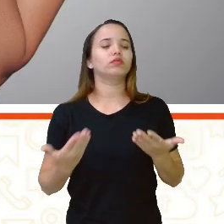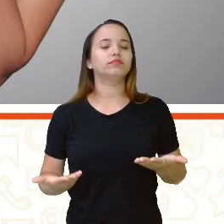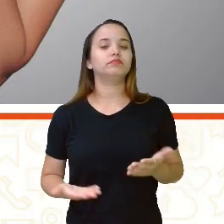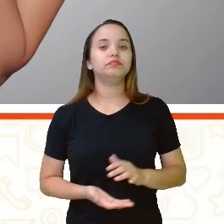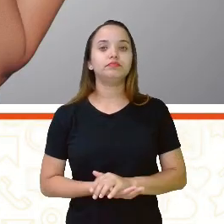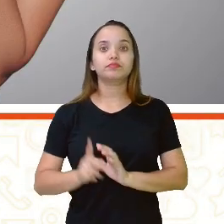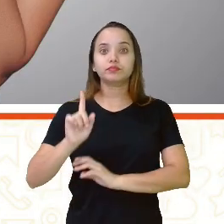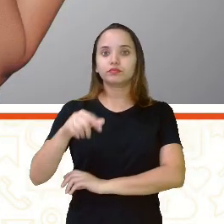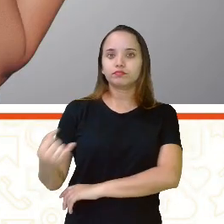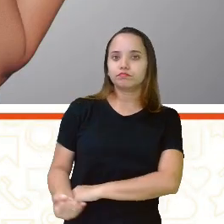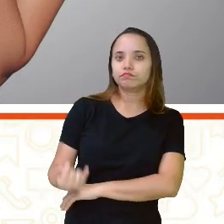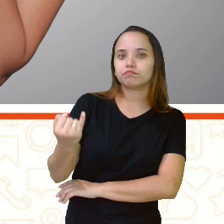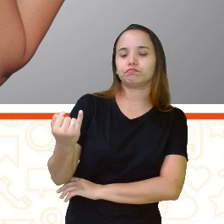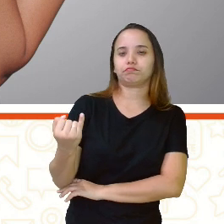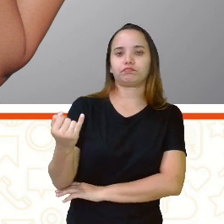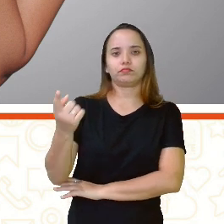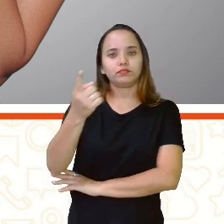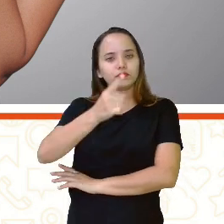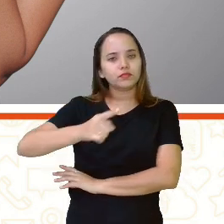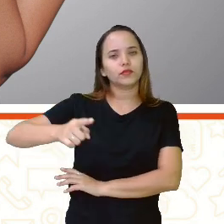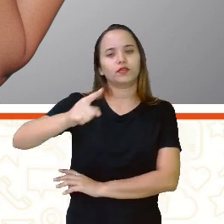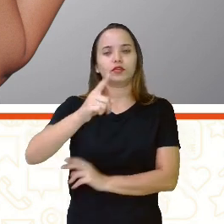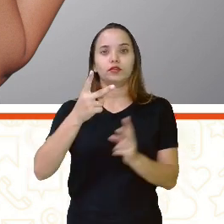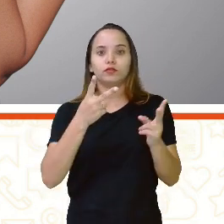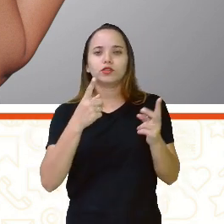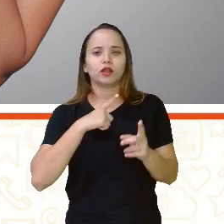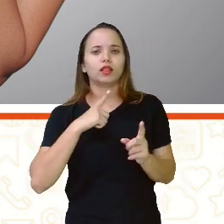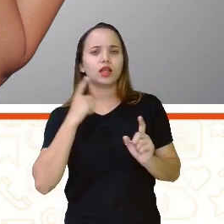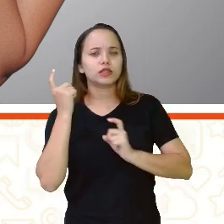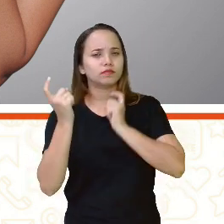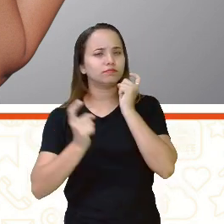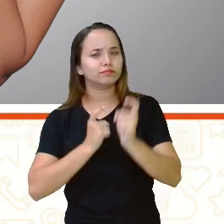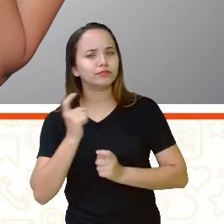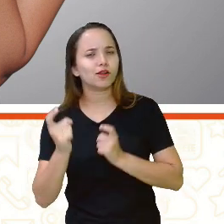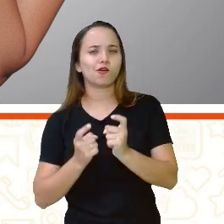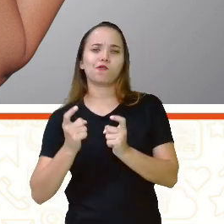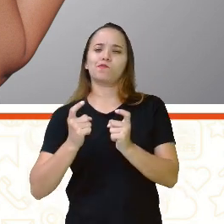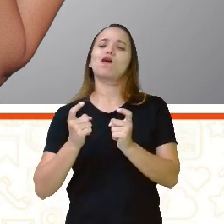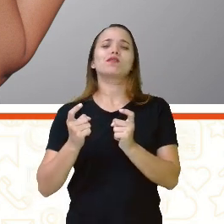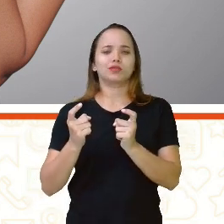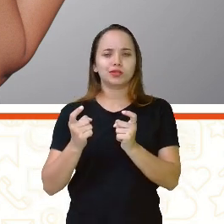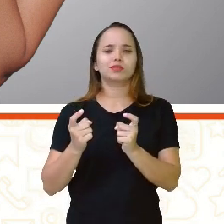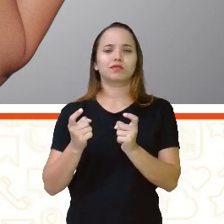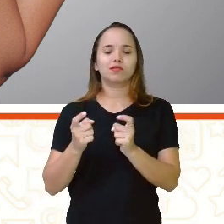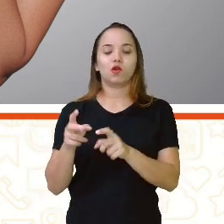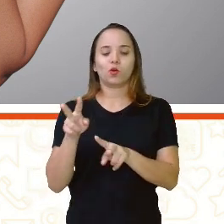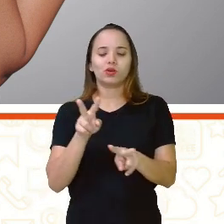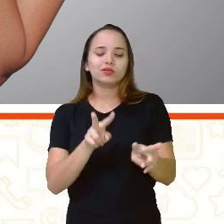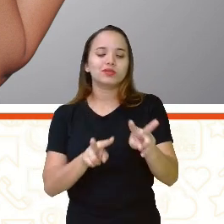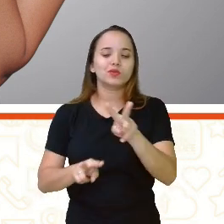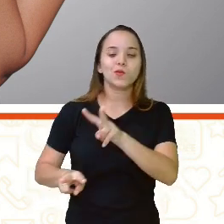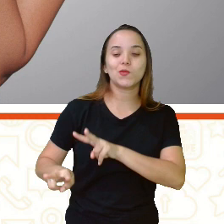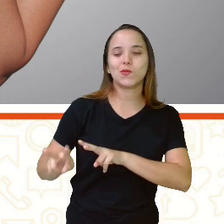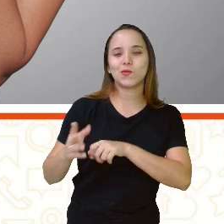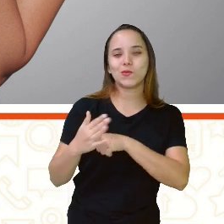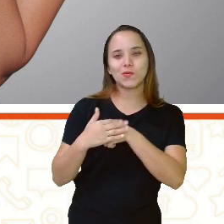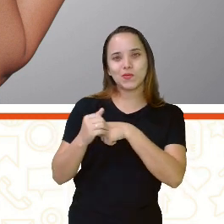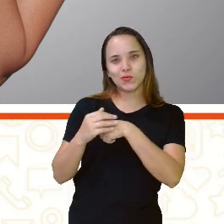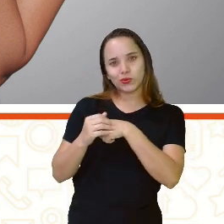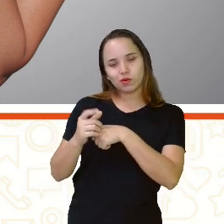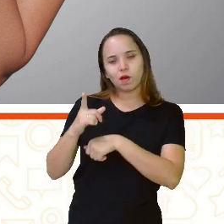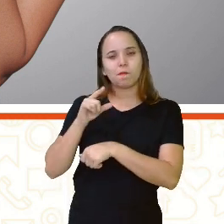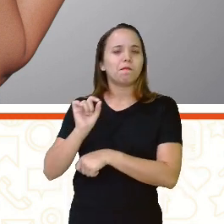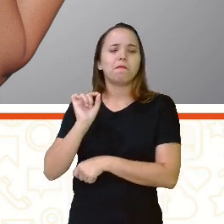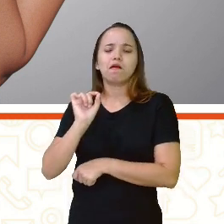é importante que você se preocupe com essa construção, com esse olhar afetivo. Para quem é